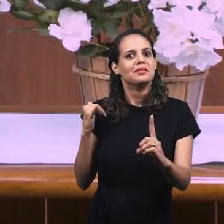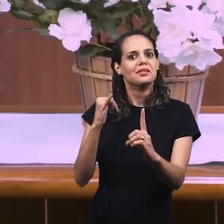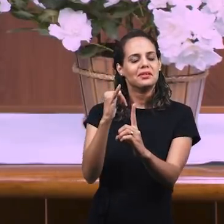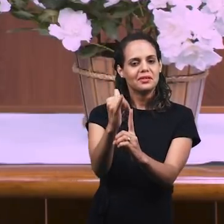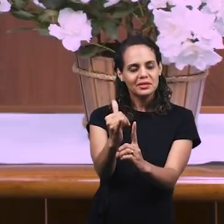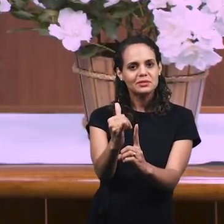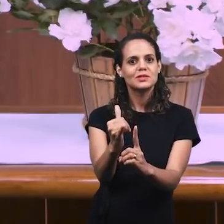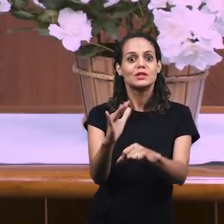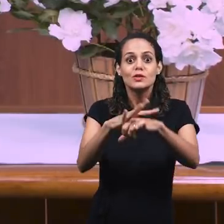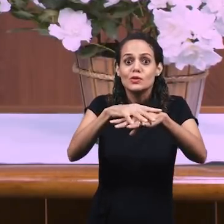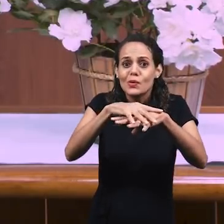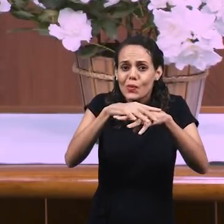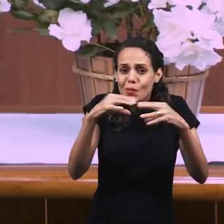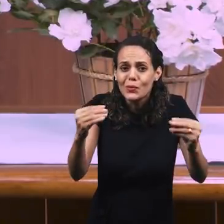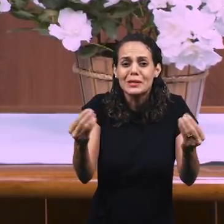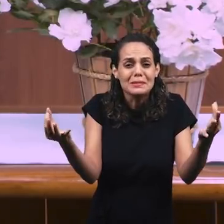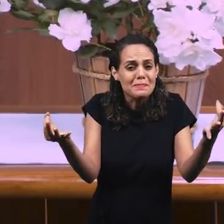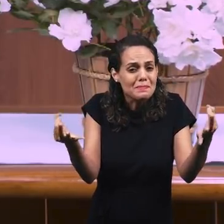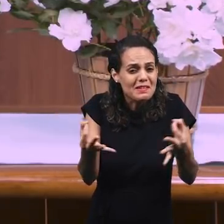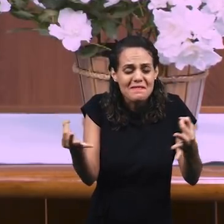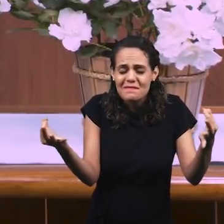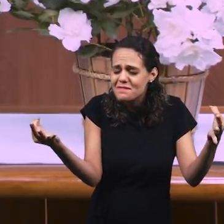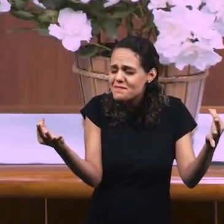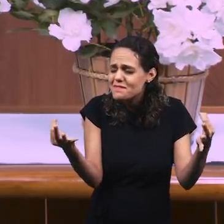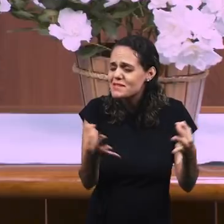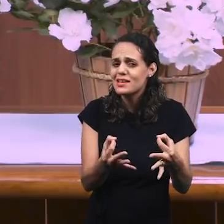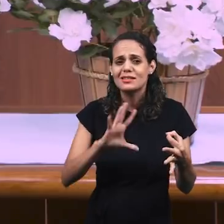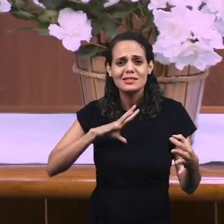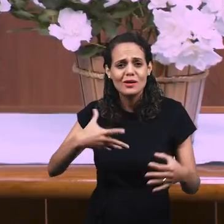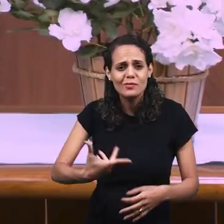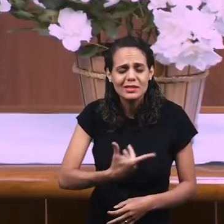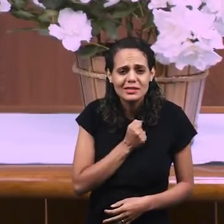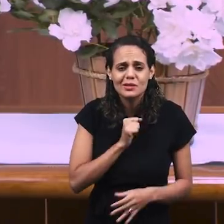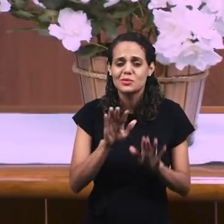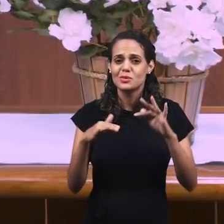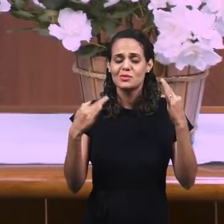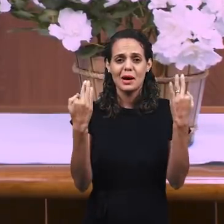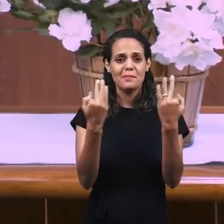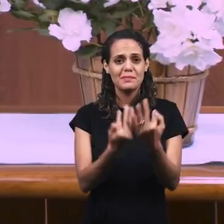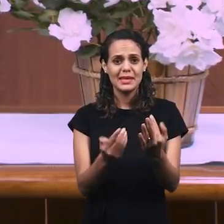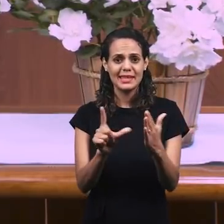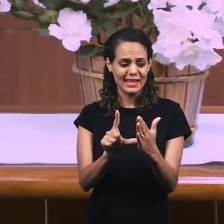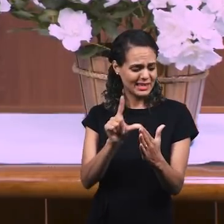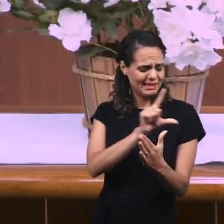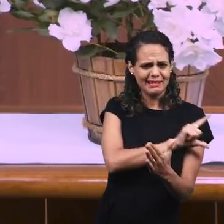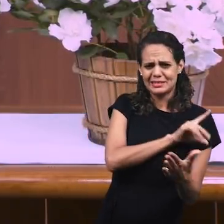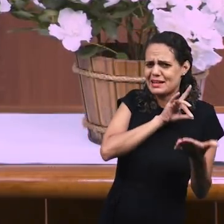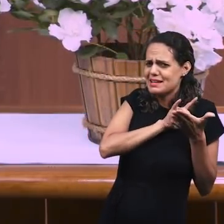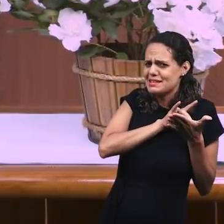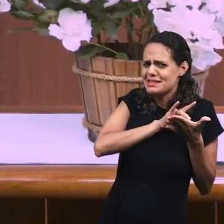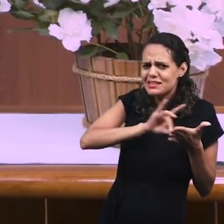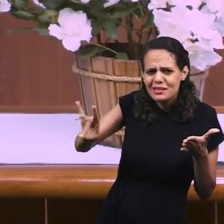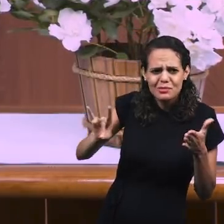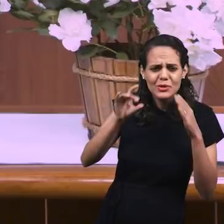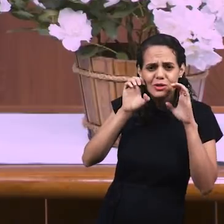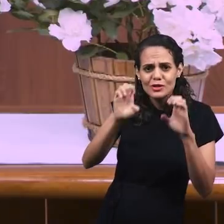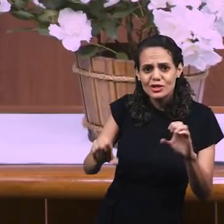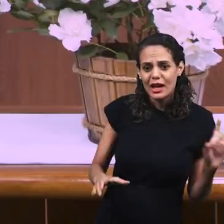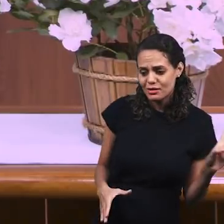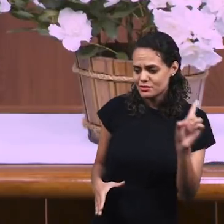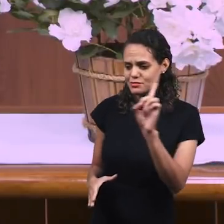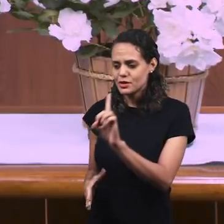de profecias que eram impossíveis, de curas extraordinárias, de salvação de familiares que eram completamente inimigos